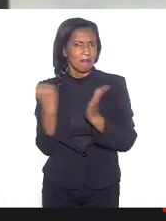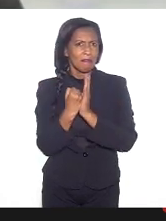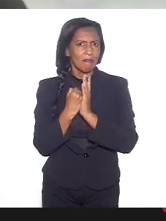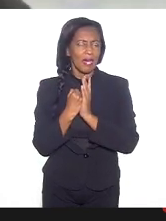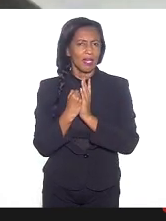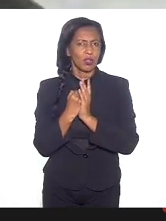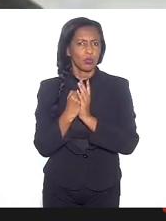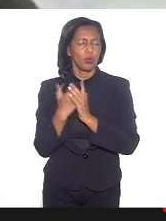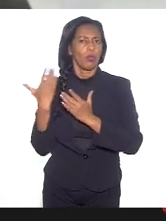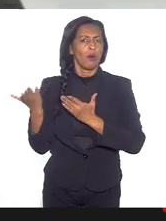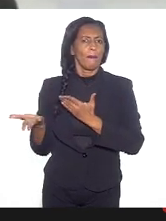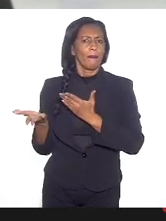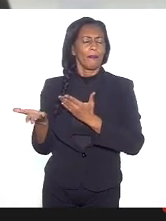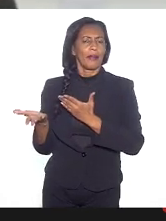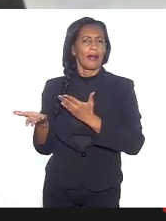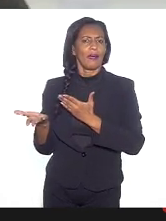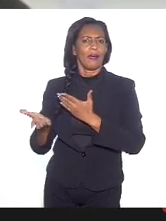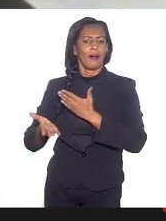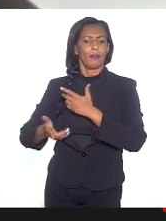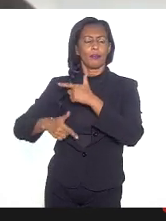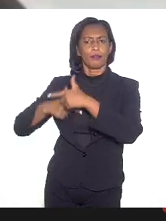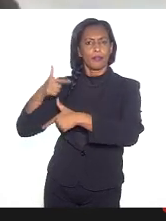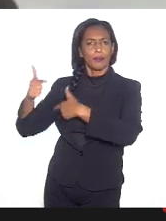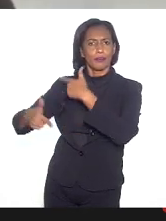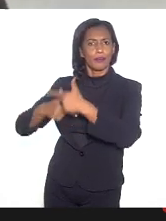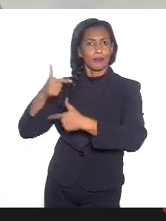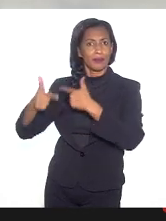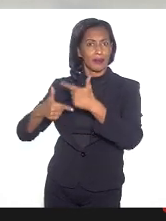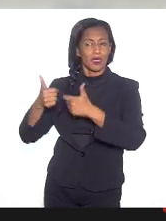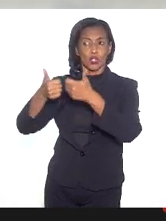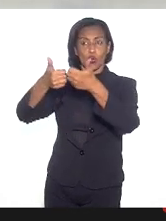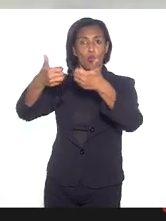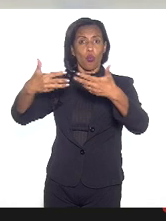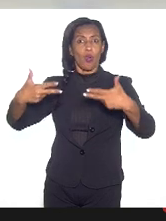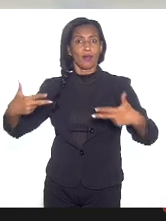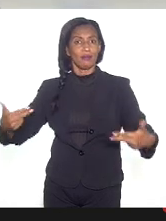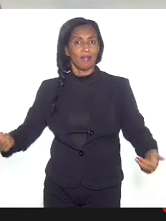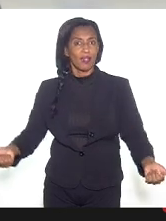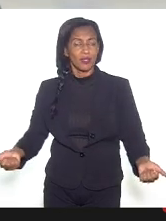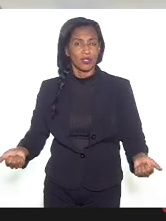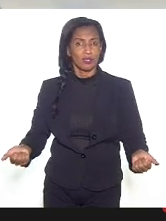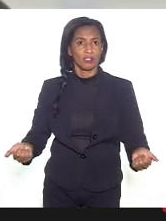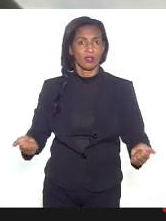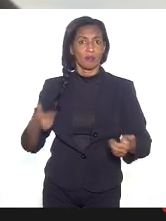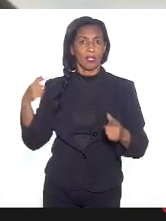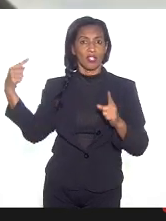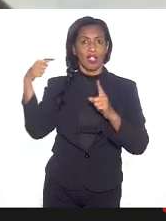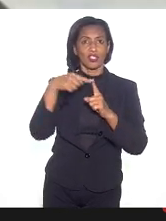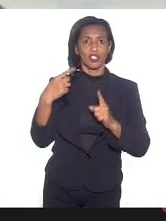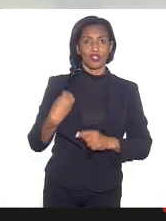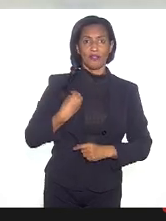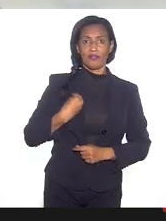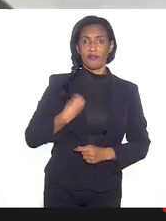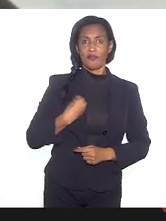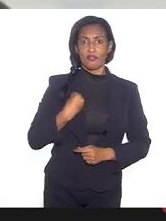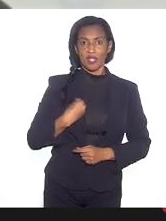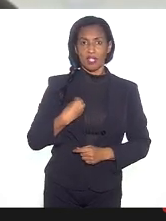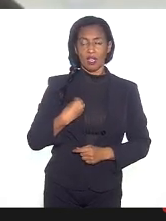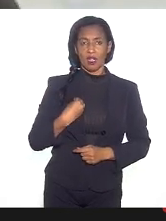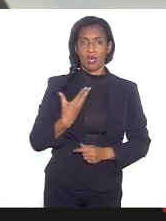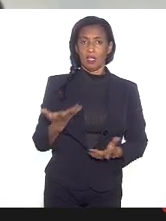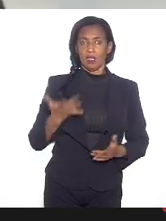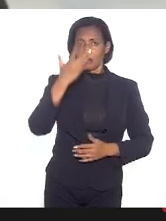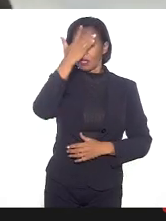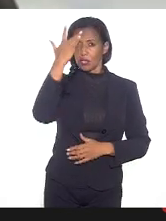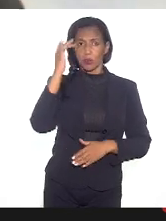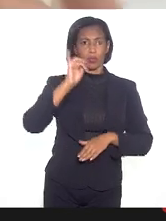a prestação que deveria ser e é uma prestação de qualidade, mas que atinge a vida dos cidadãos fluminenses, do turista e